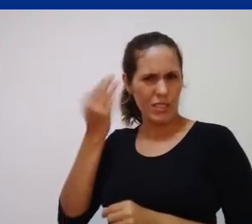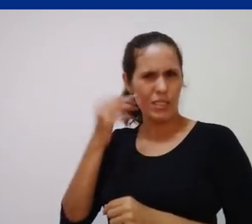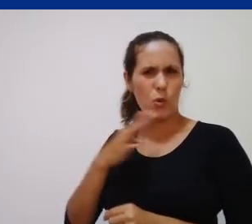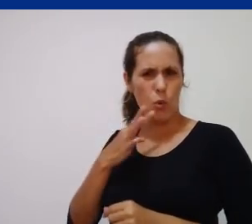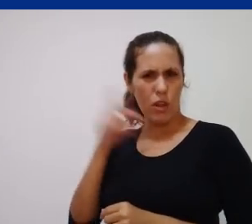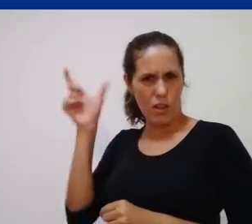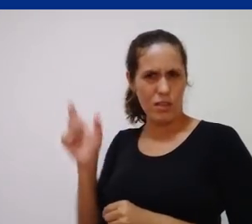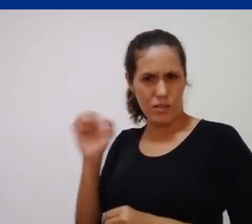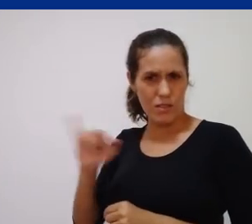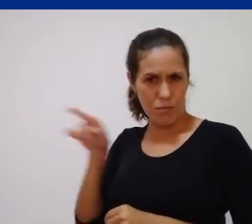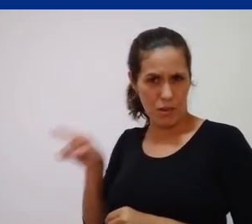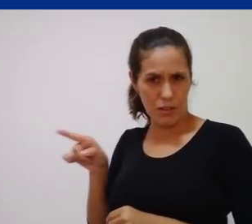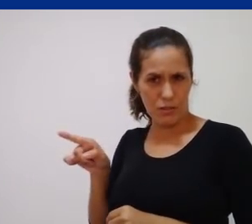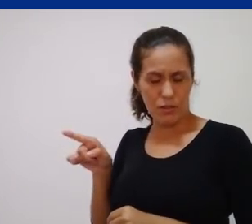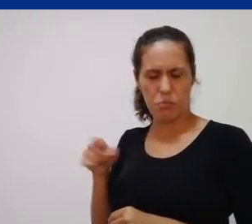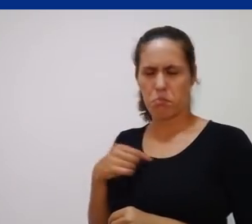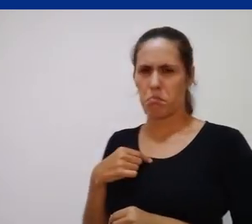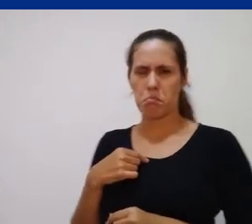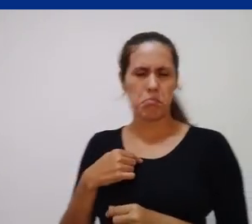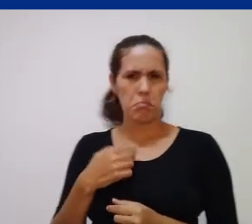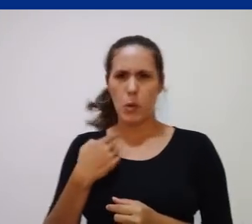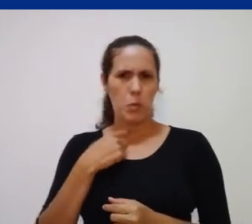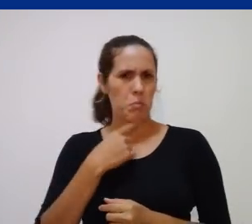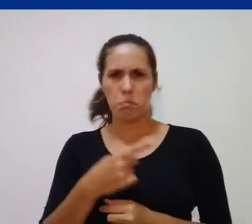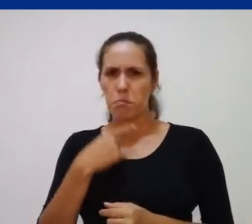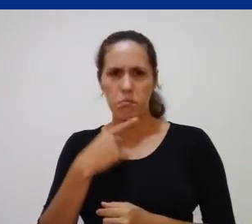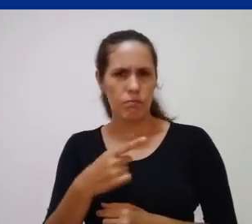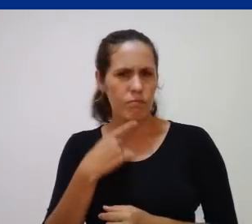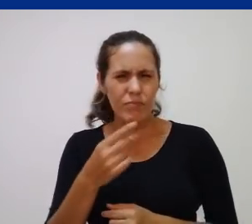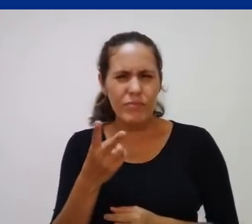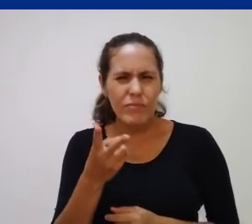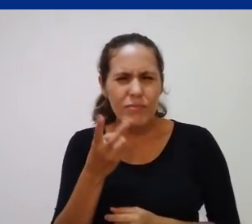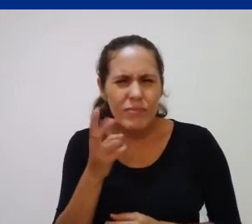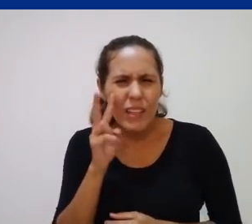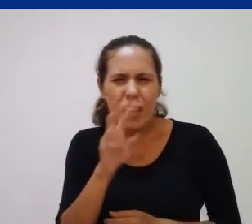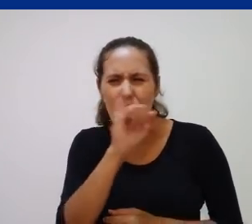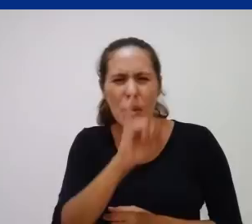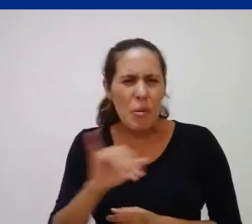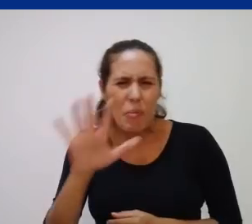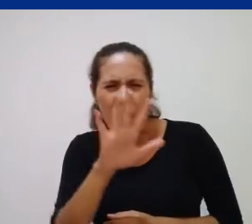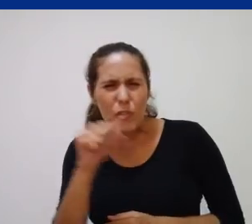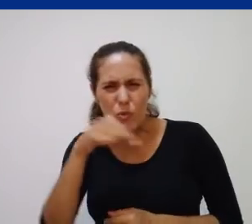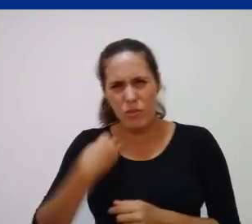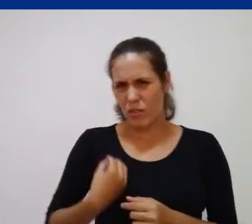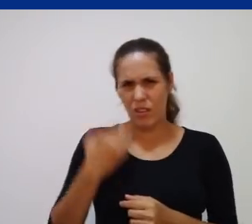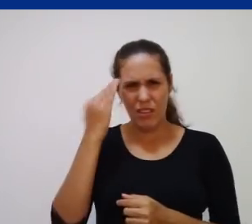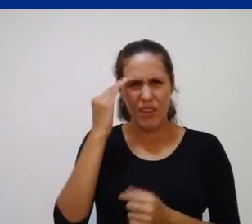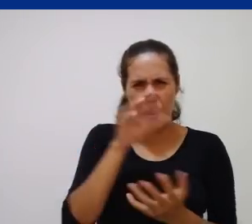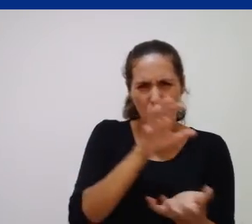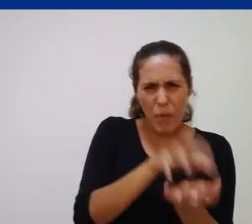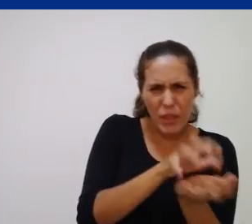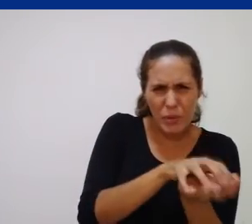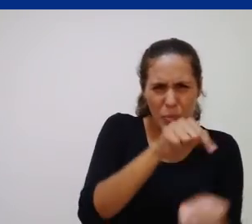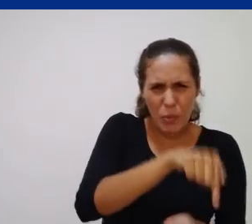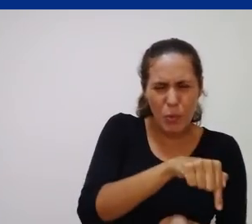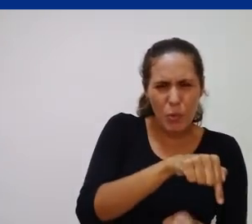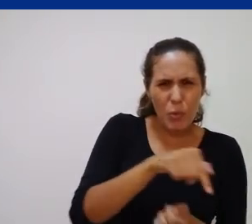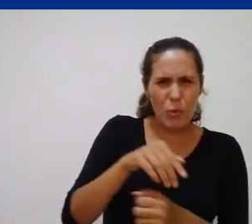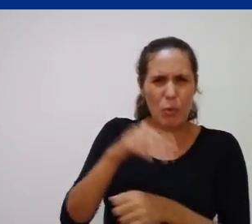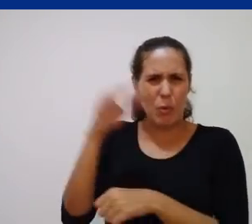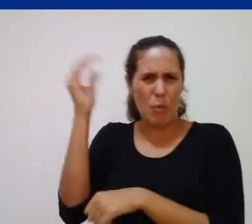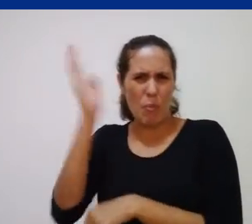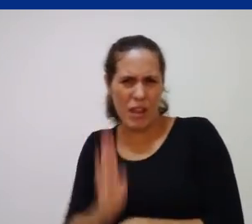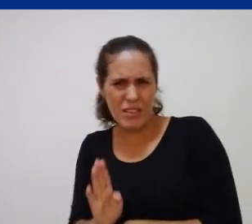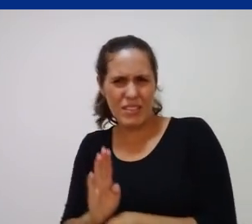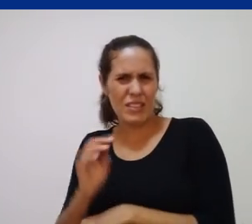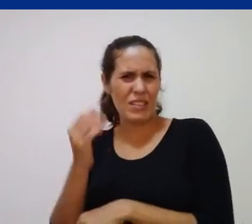essa? Cara, eu não consigo, Walter, prescindir que imagem é essa. Será que fica em Pernambuco, outro estado, ou é no Brasil? Ô Flávio, essa